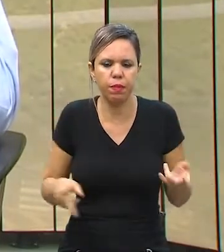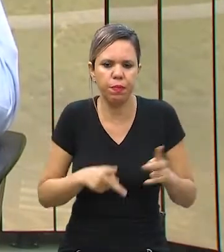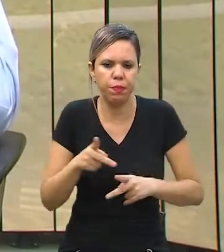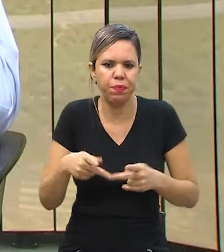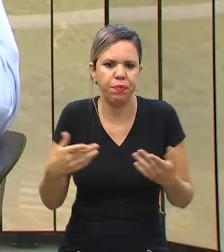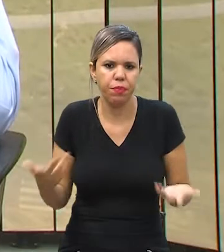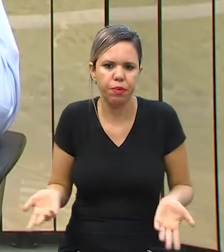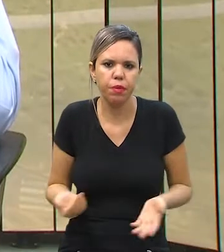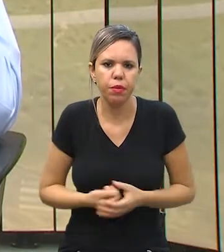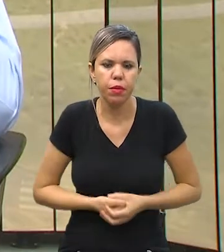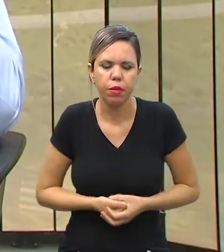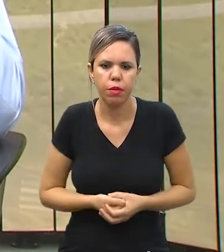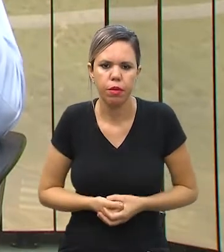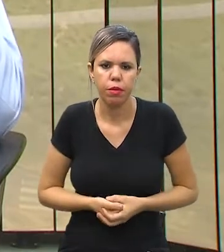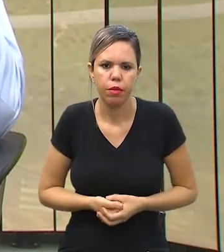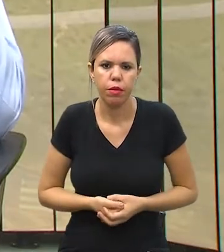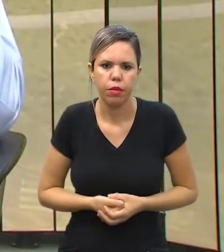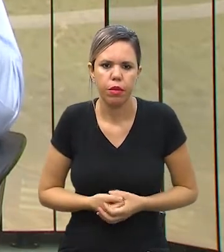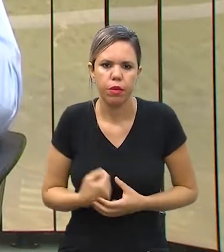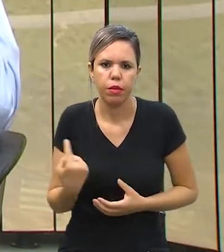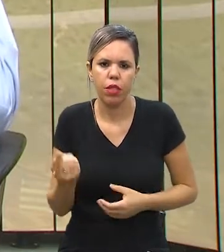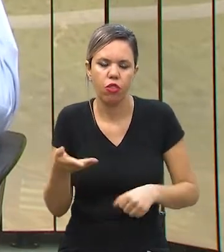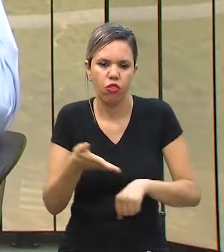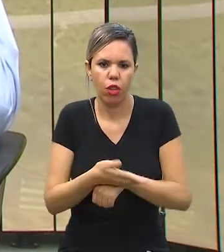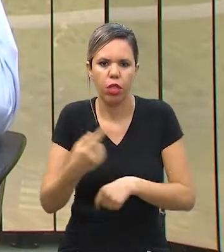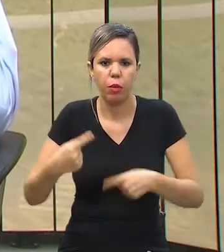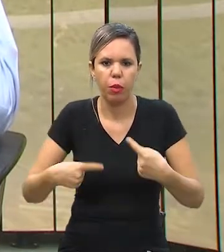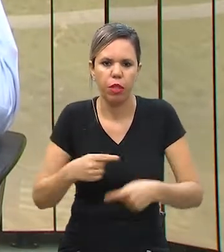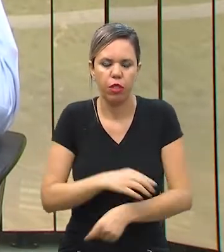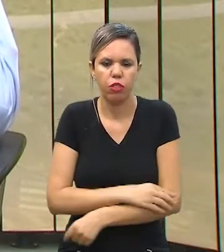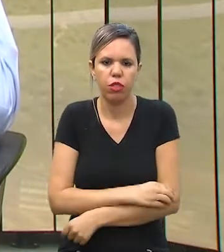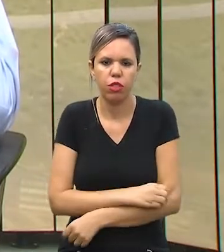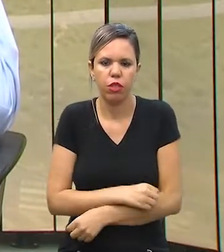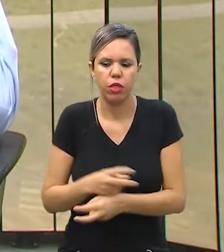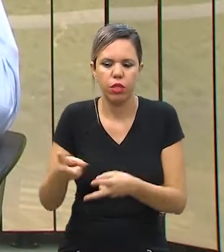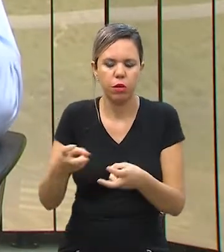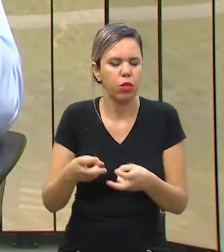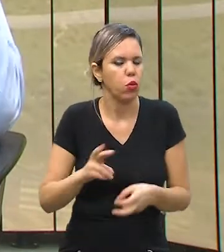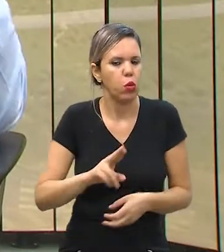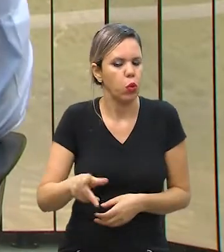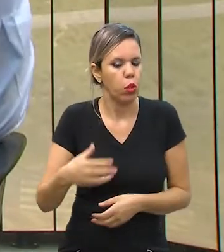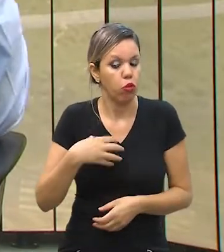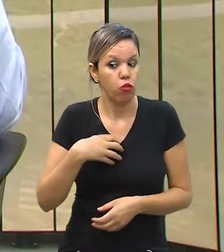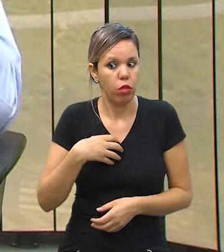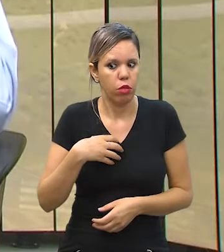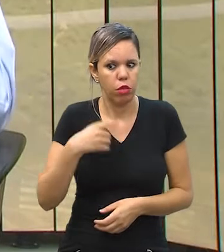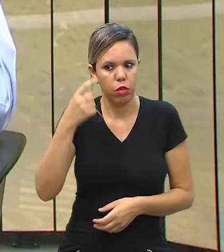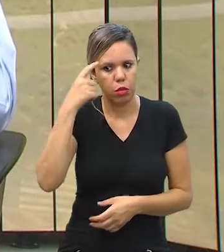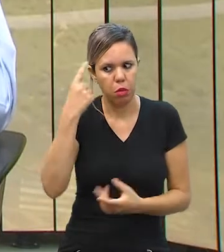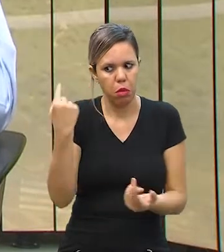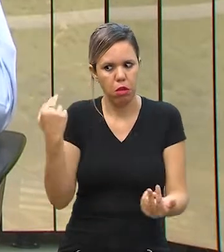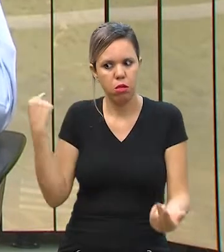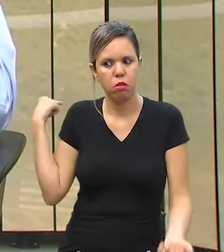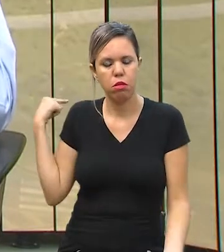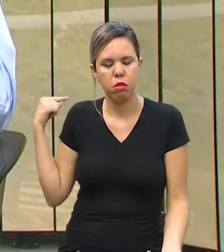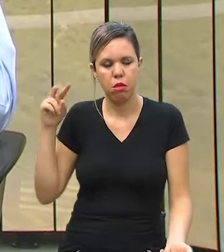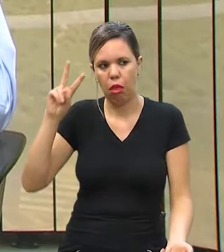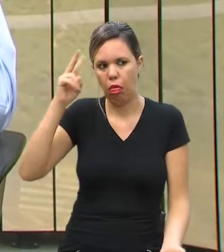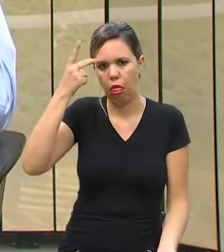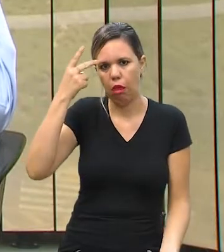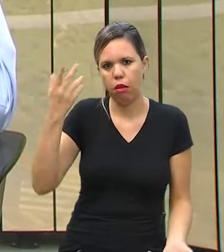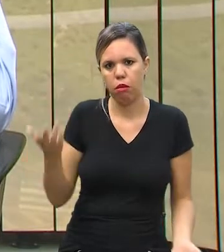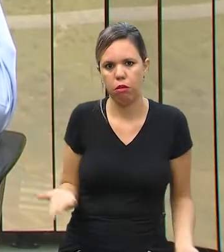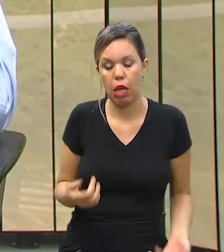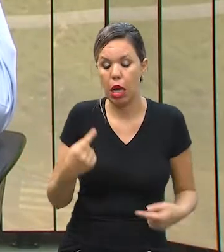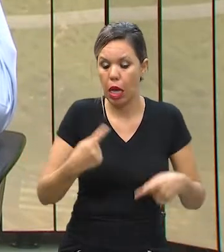e tal. E quando a gente entra na política, a gente vê que também não é da forma que a gente pensava lá atrás.